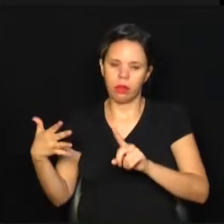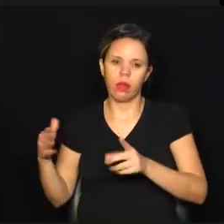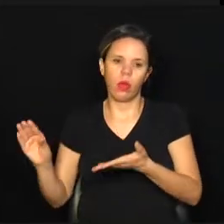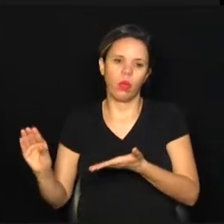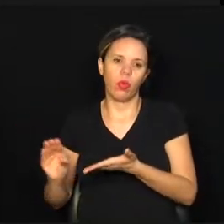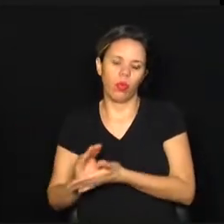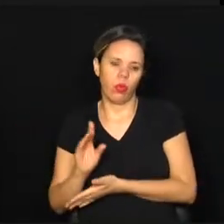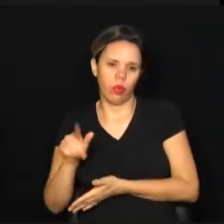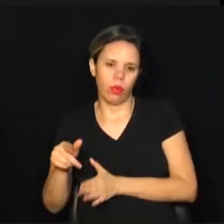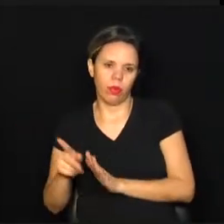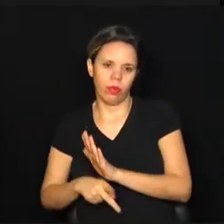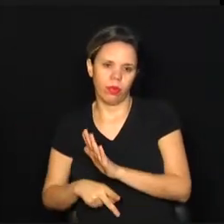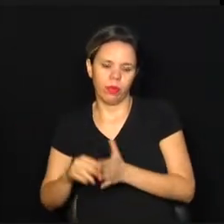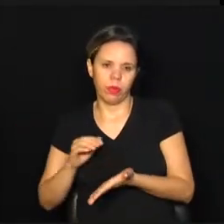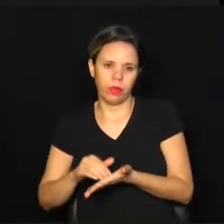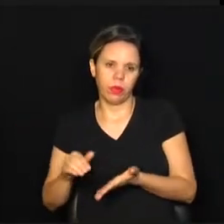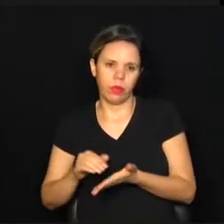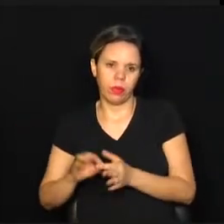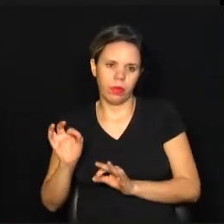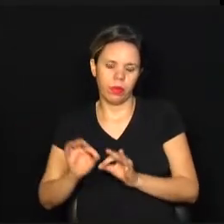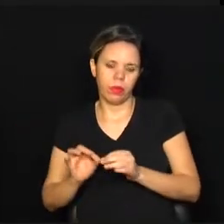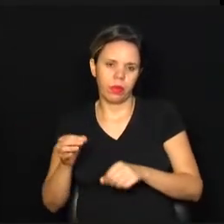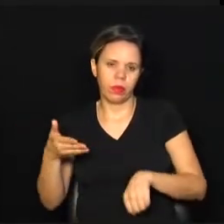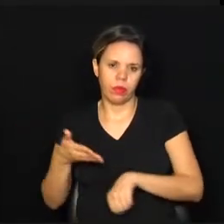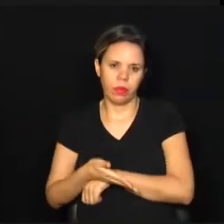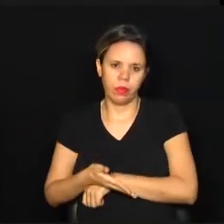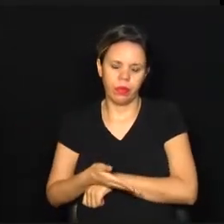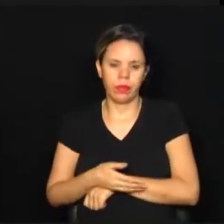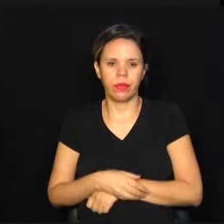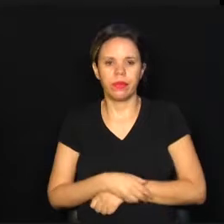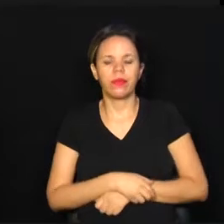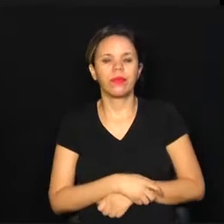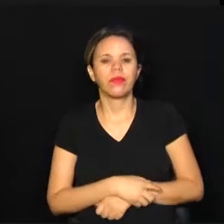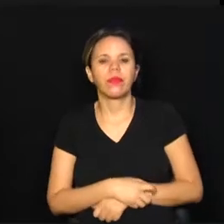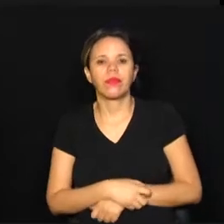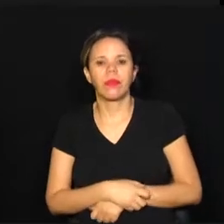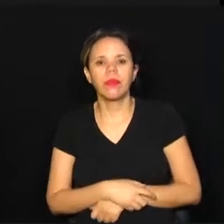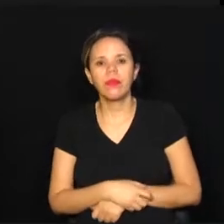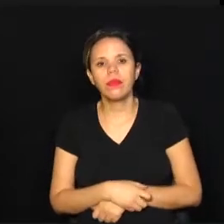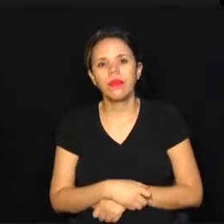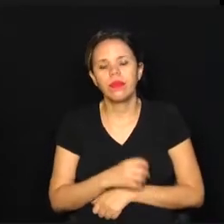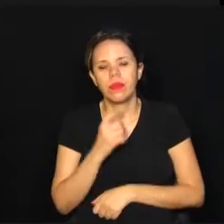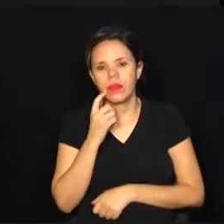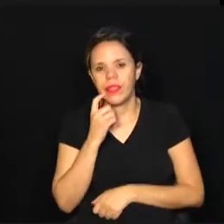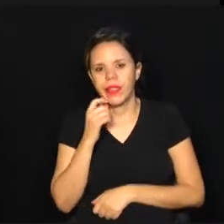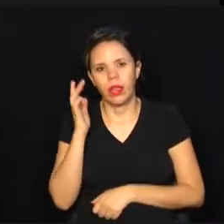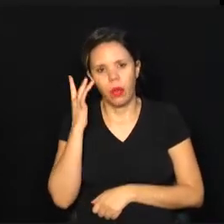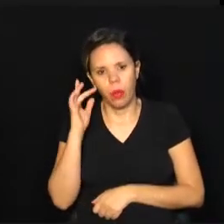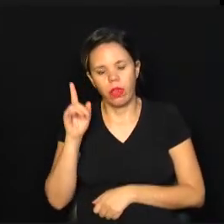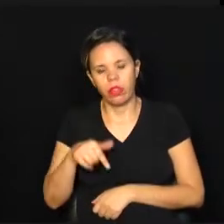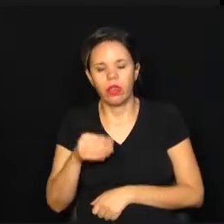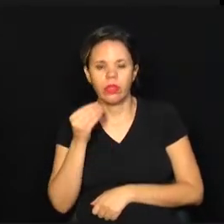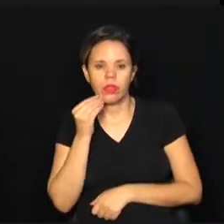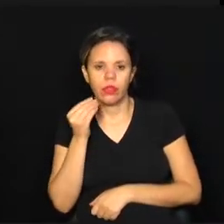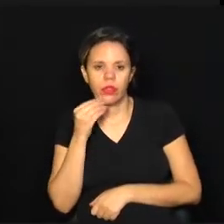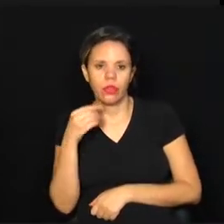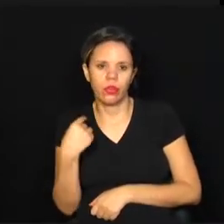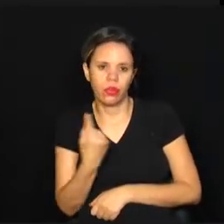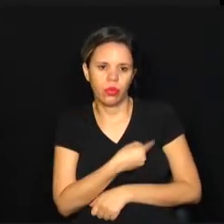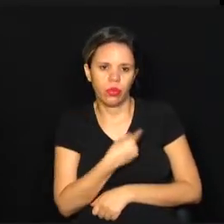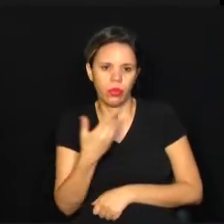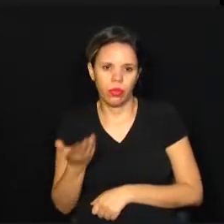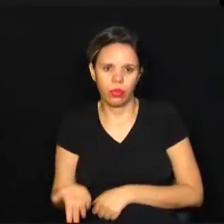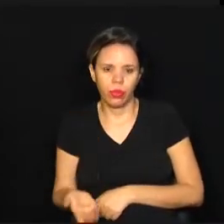para isso, e a Secretaria de Planejamento faz parte dessa comissão. Então, acho que é bem oportuno a